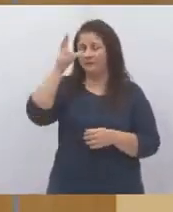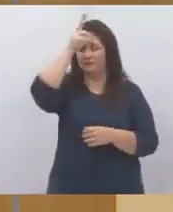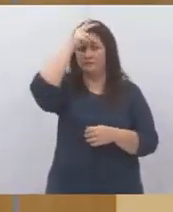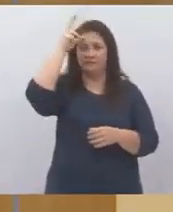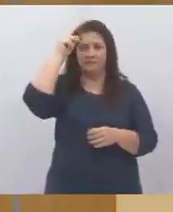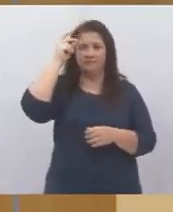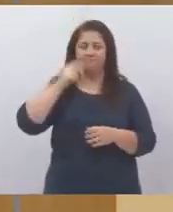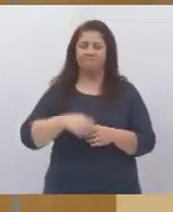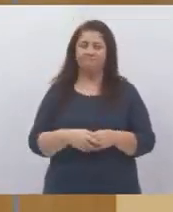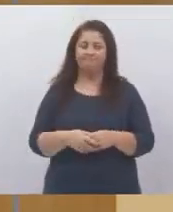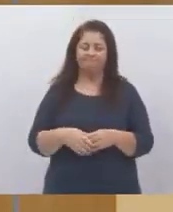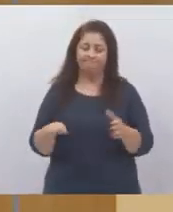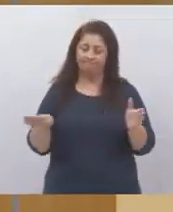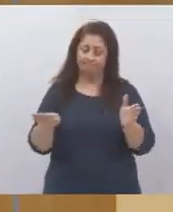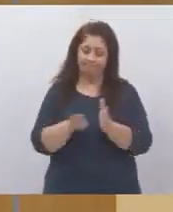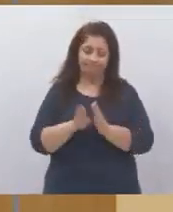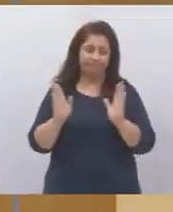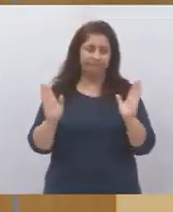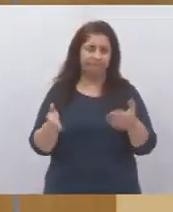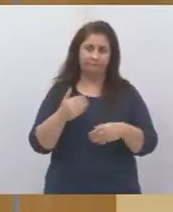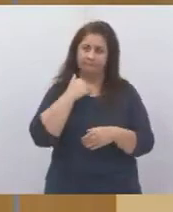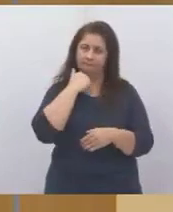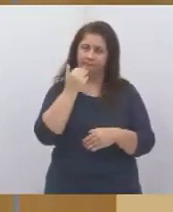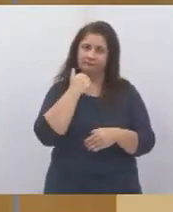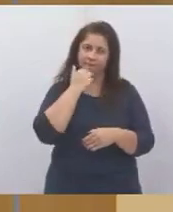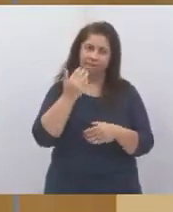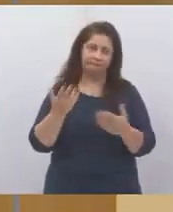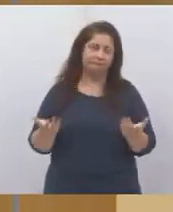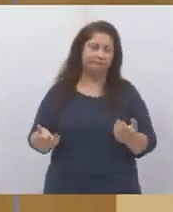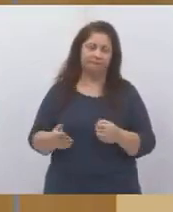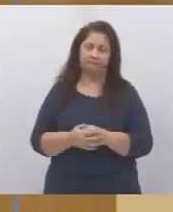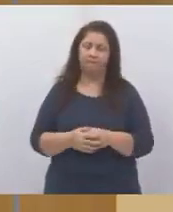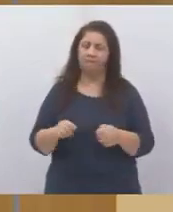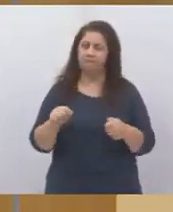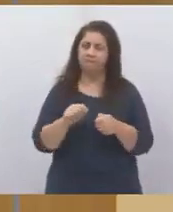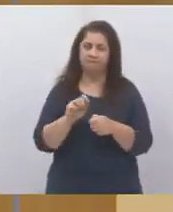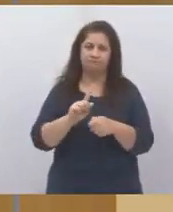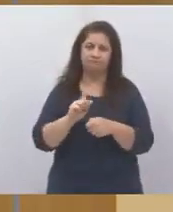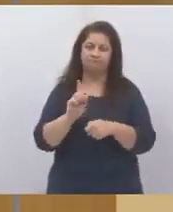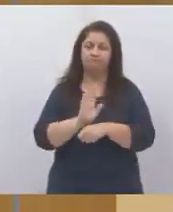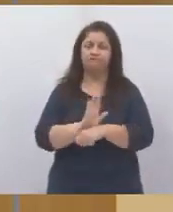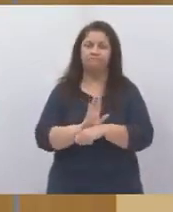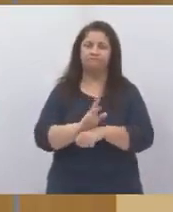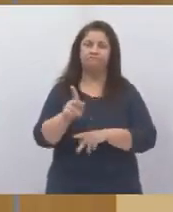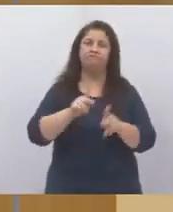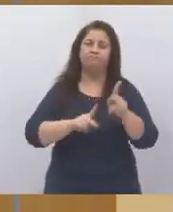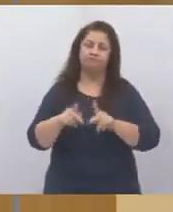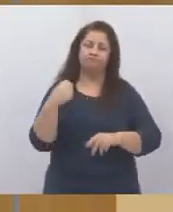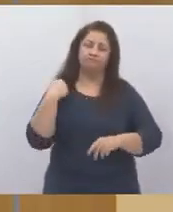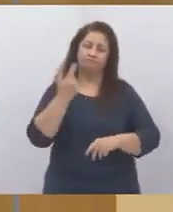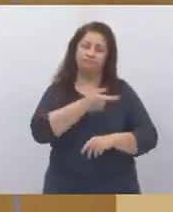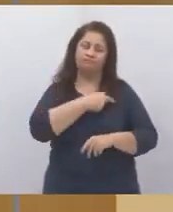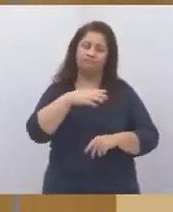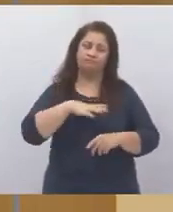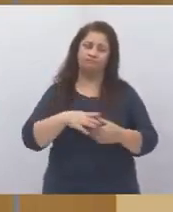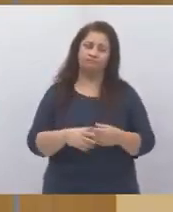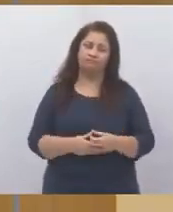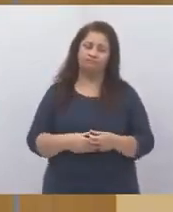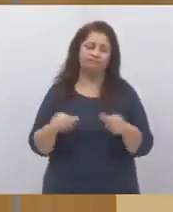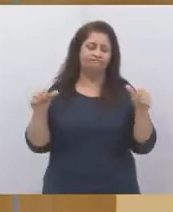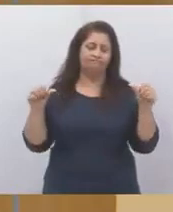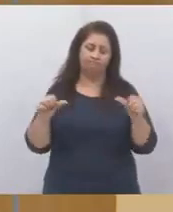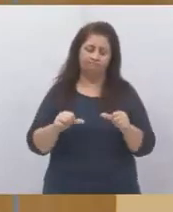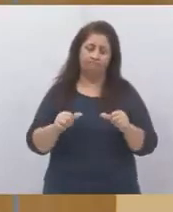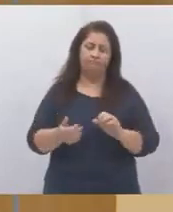até agora infelizmente não resolveram a situação da população da nossa cidade O que é muito